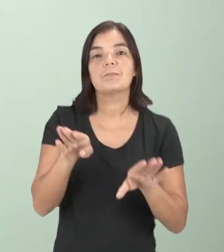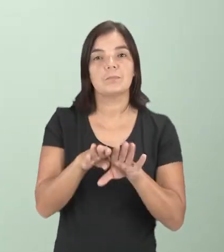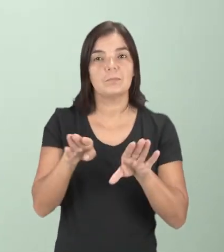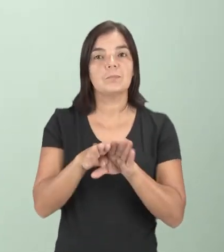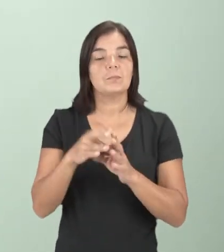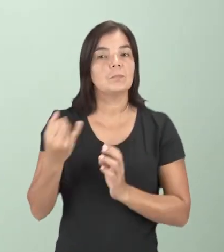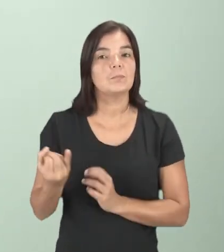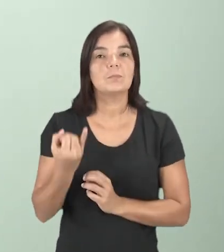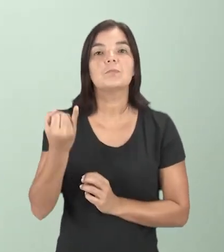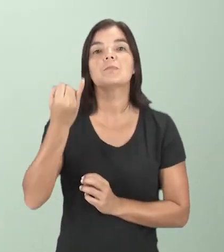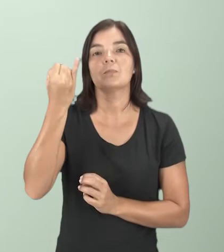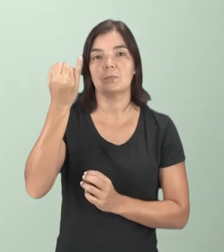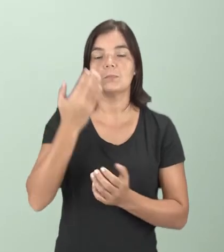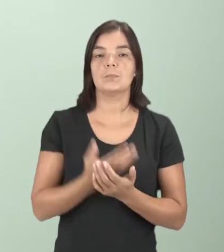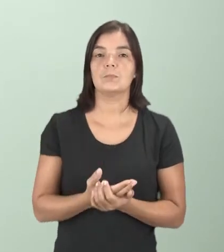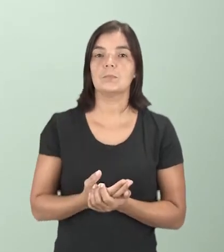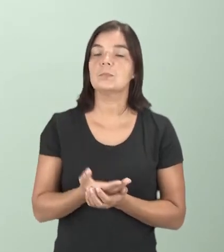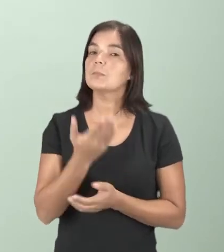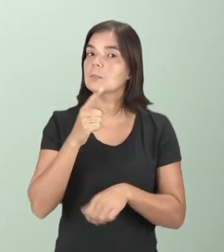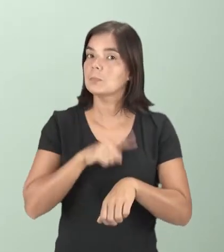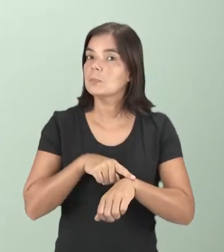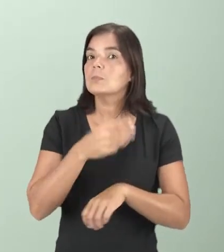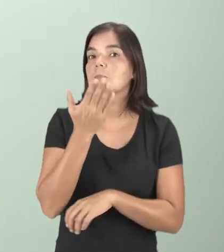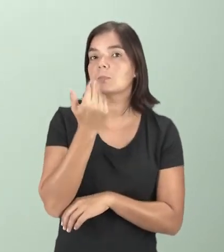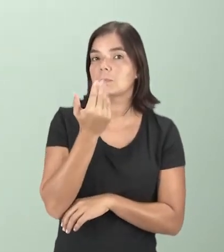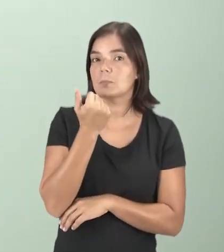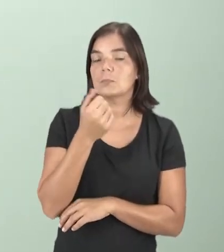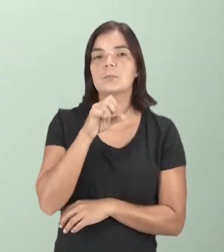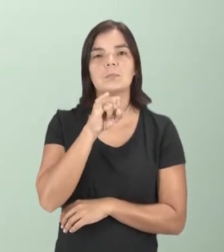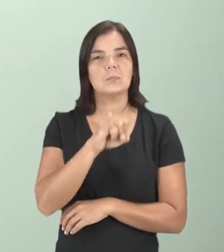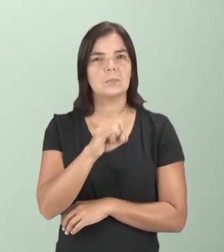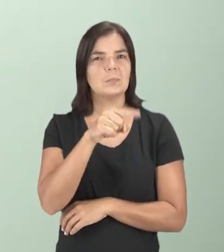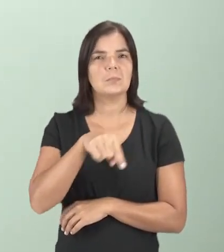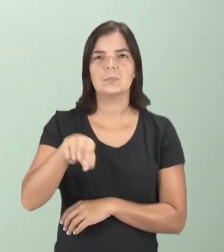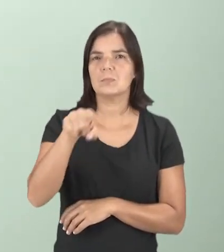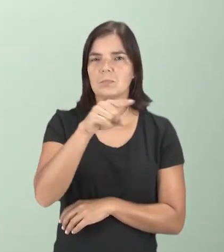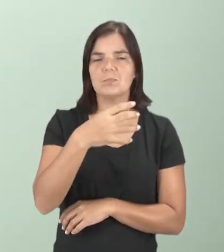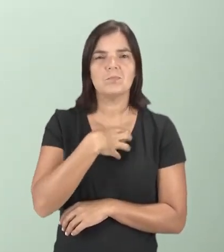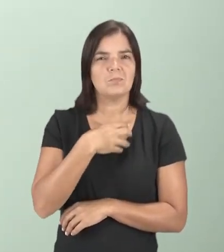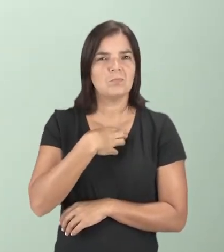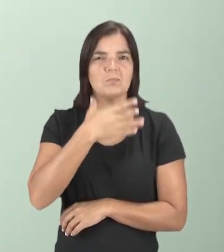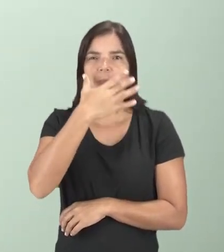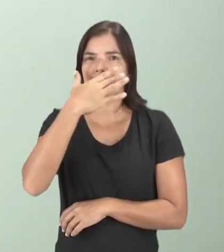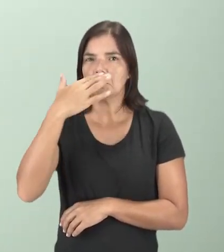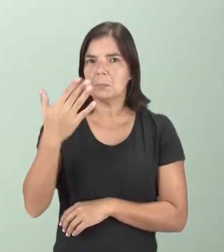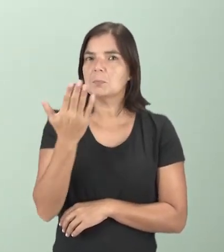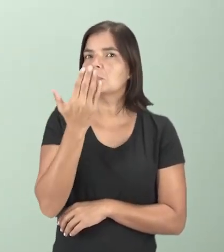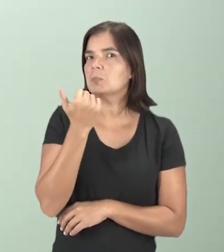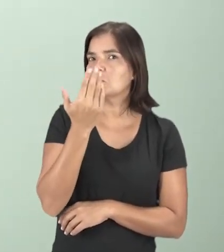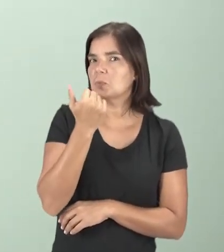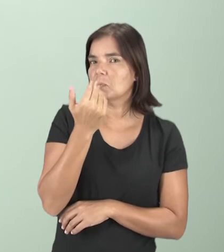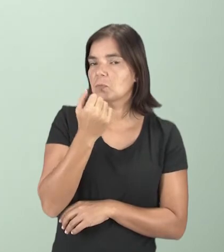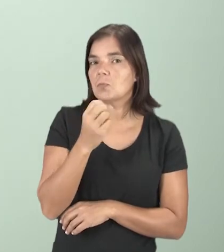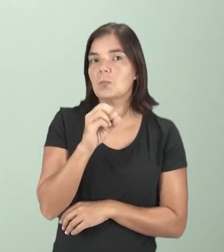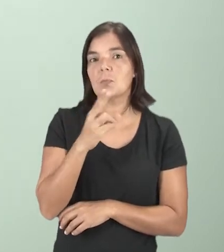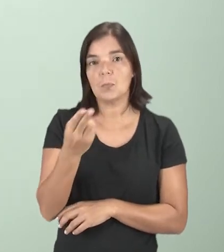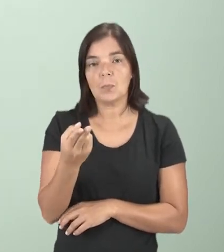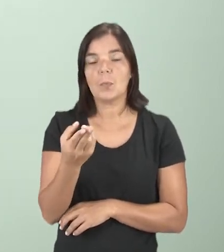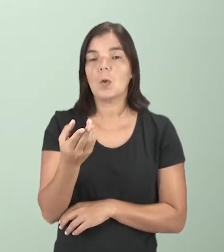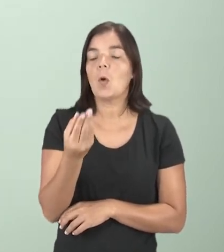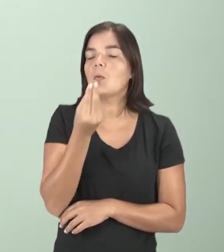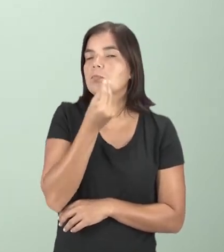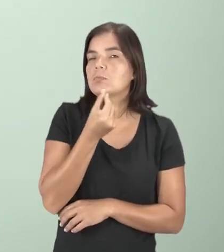sensoriais muito importantes na hora da alimentação. Se você não pudesse sentir o cheiro dos alimentos, provar